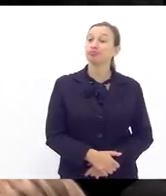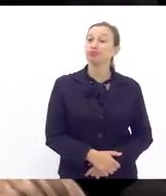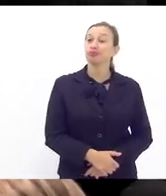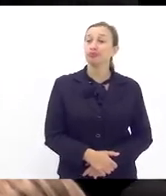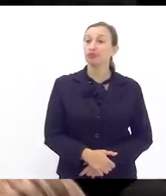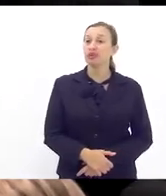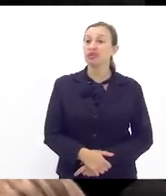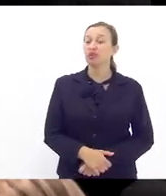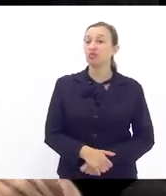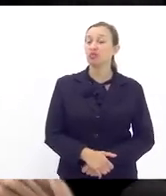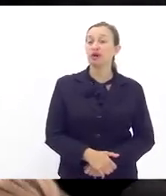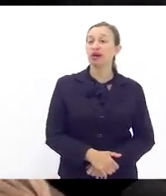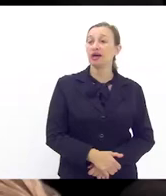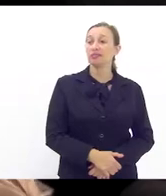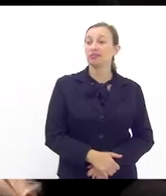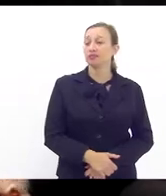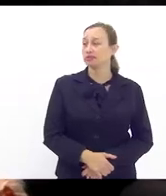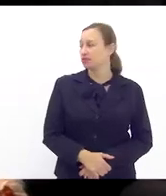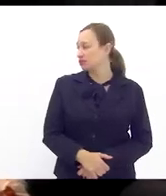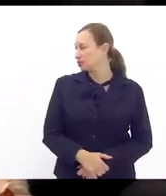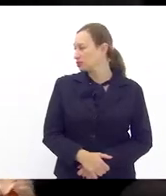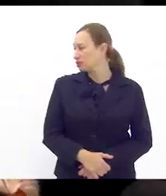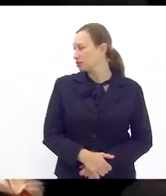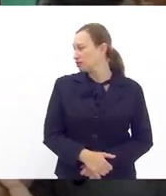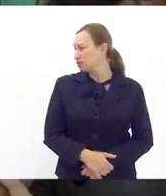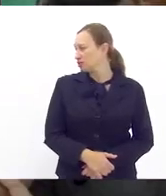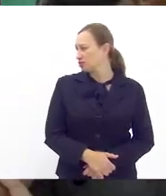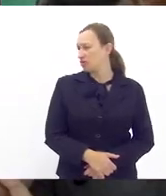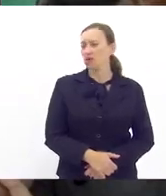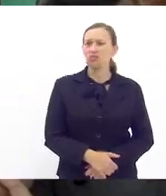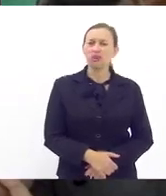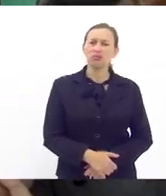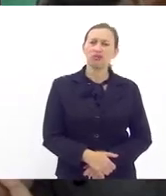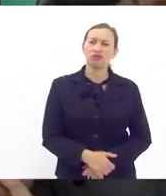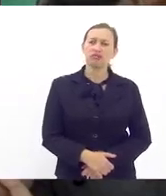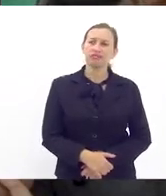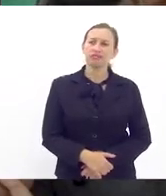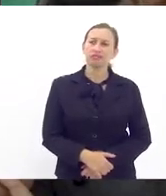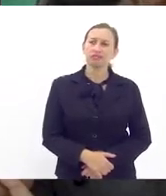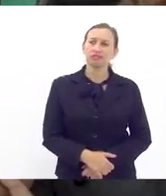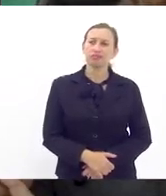botou um paliativo um